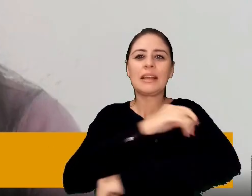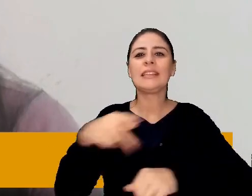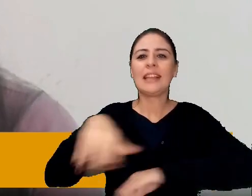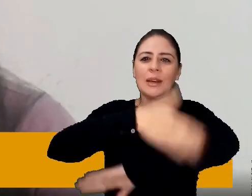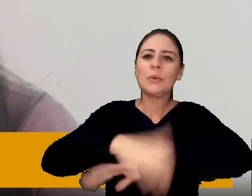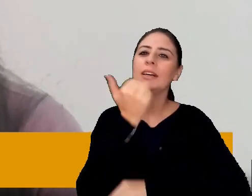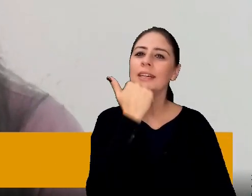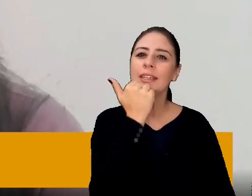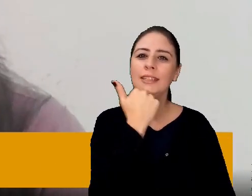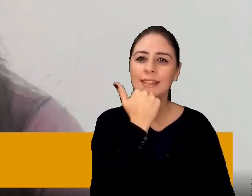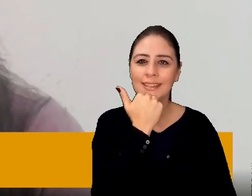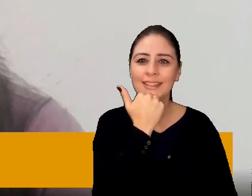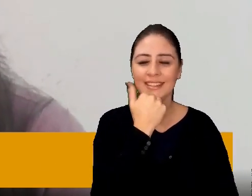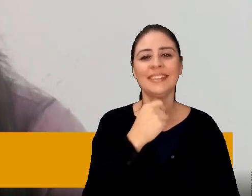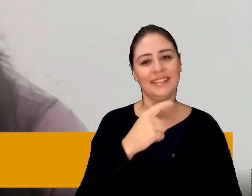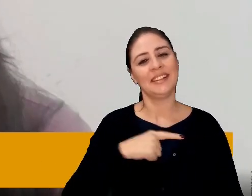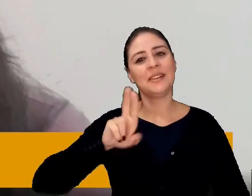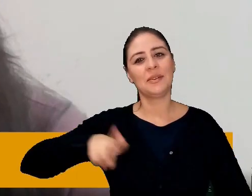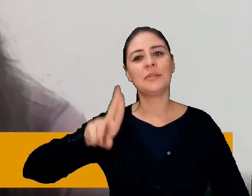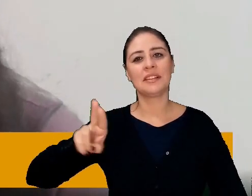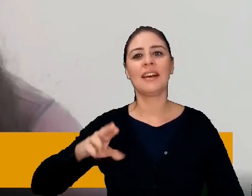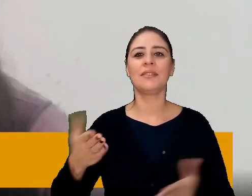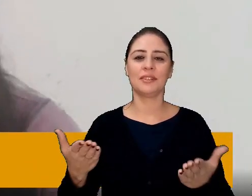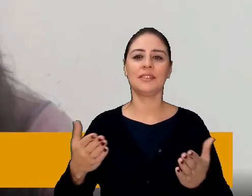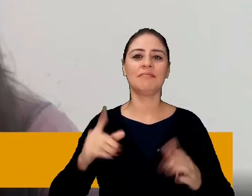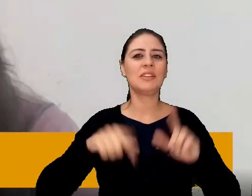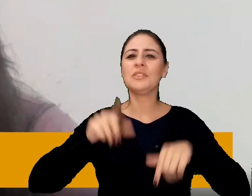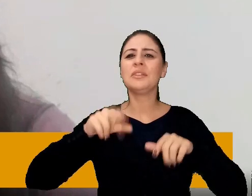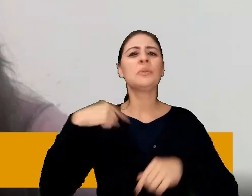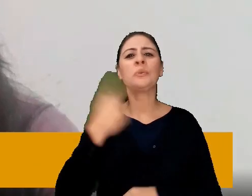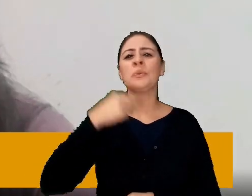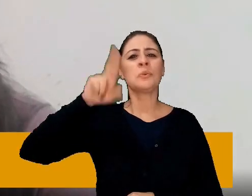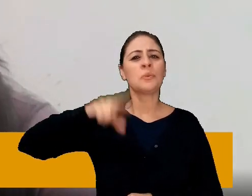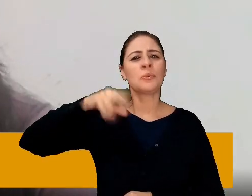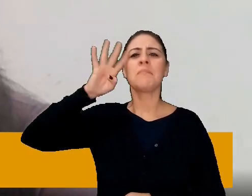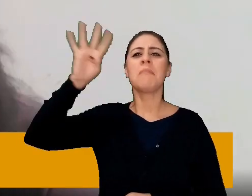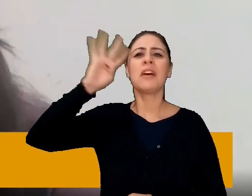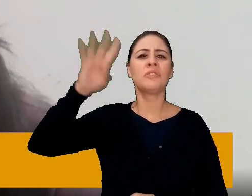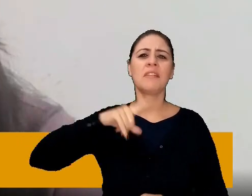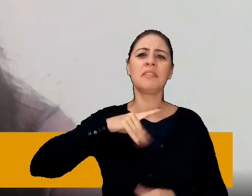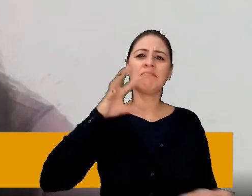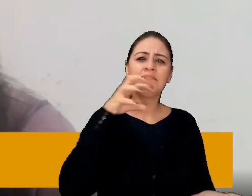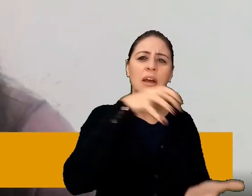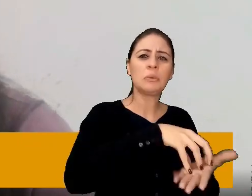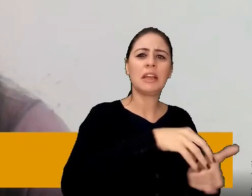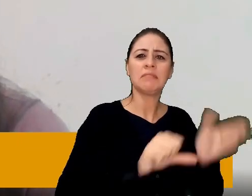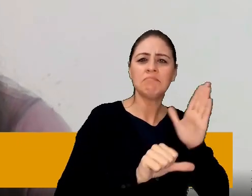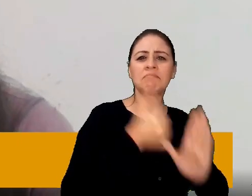e a gente nunca imaginava que a gente ia conseguir ter a dita aldeia Cacané-Porã, assim, porque foi muita dificuldade,